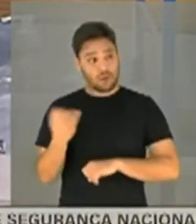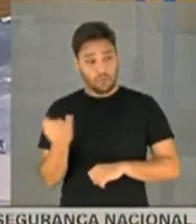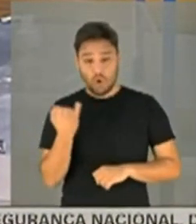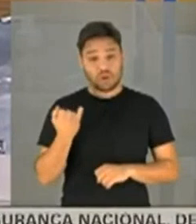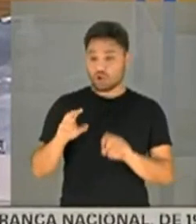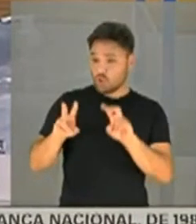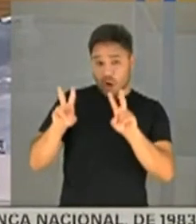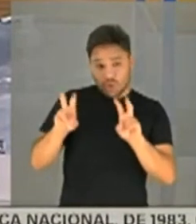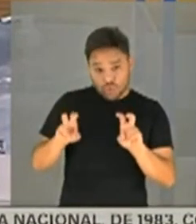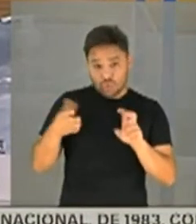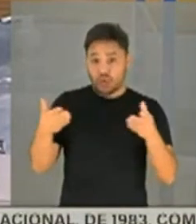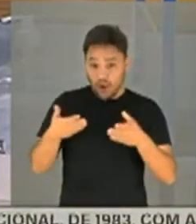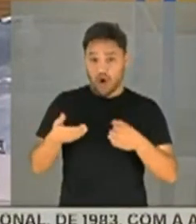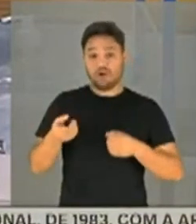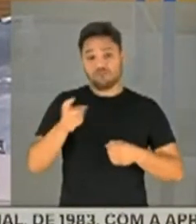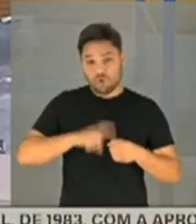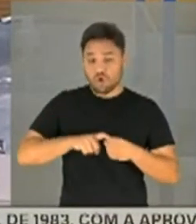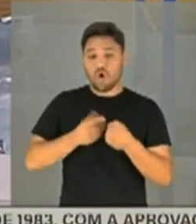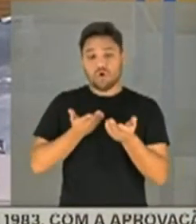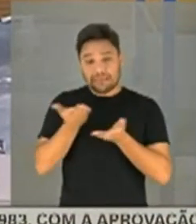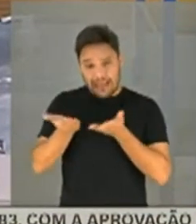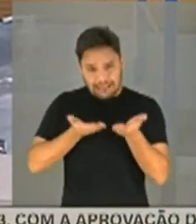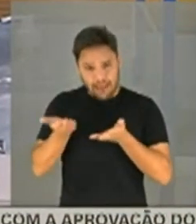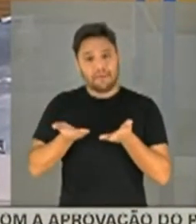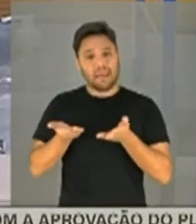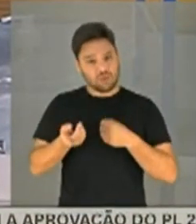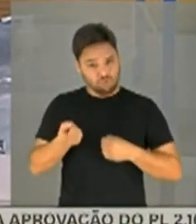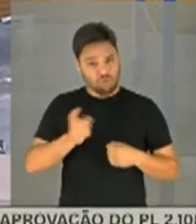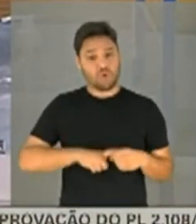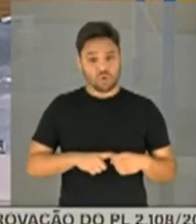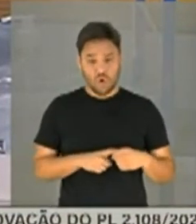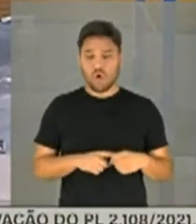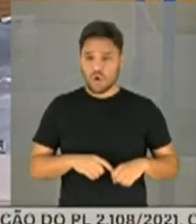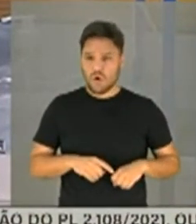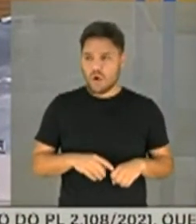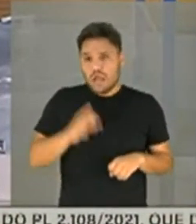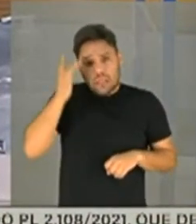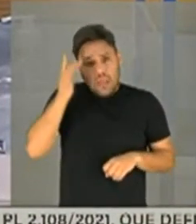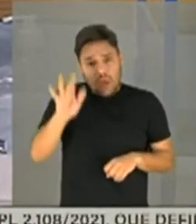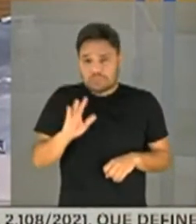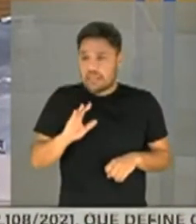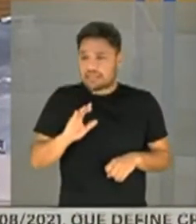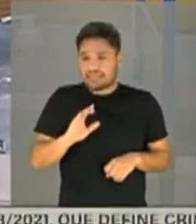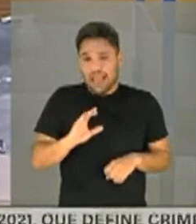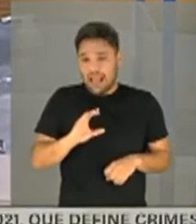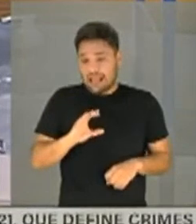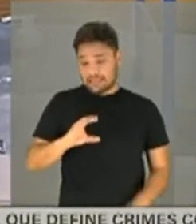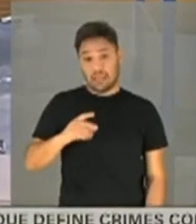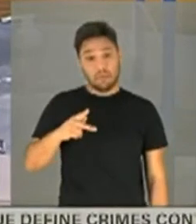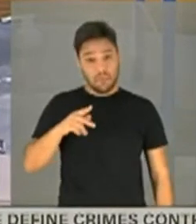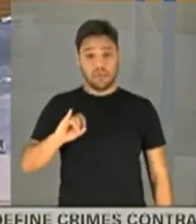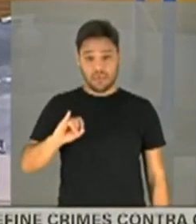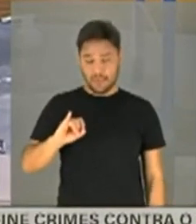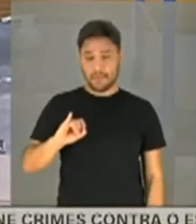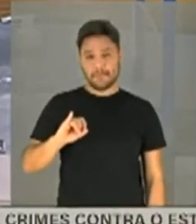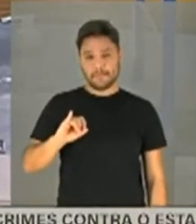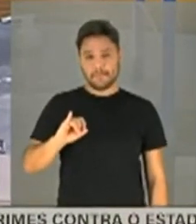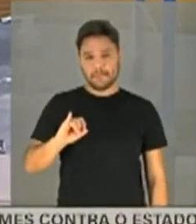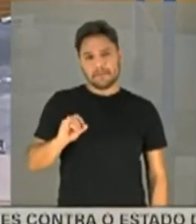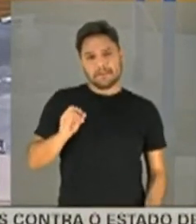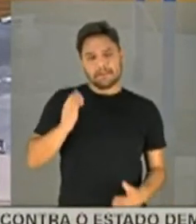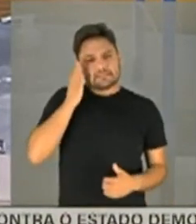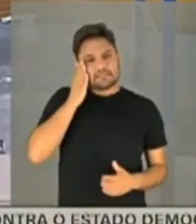está voltando à tona, o tratamento está voltando à tona. Não sei se a comissão parlamentar de inquérito,